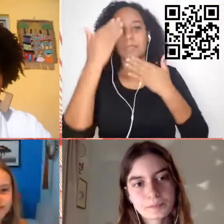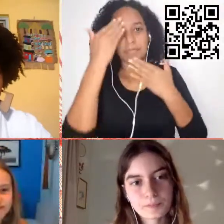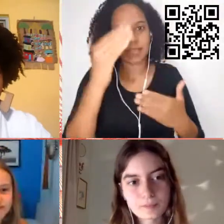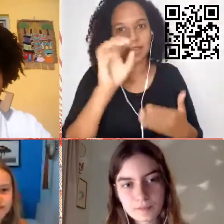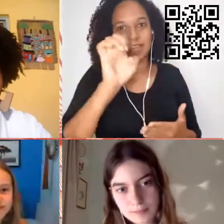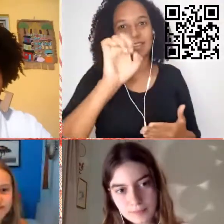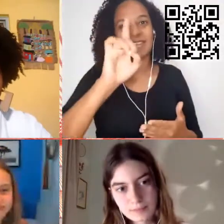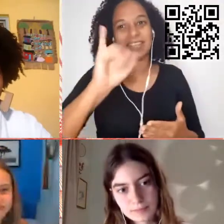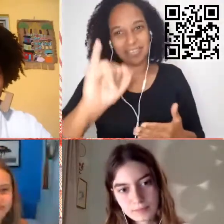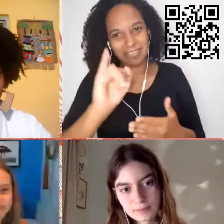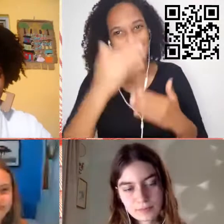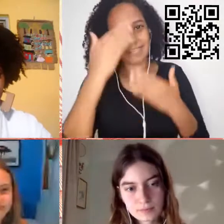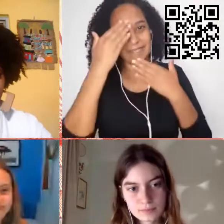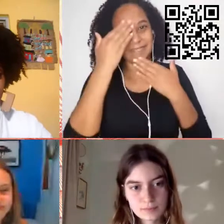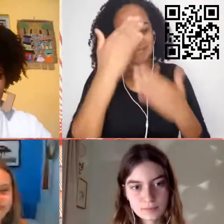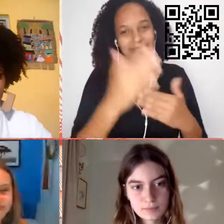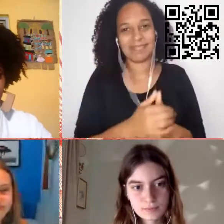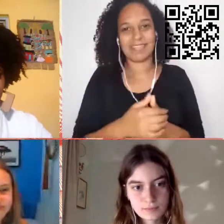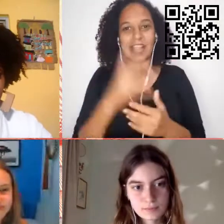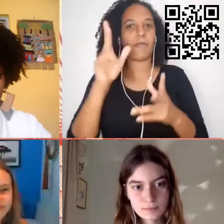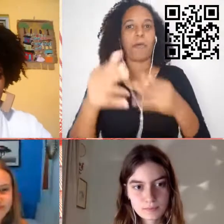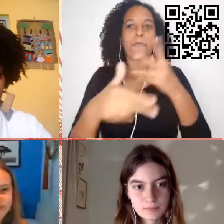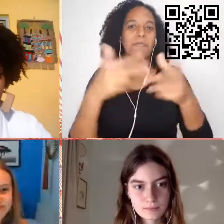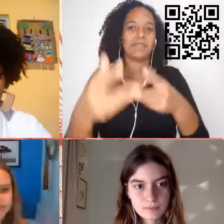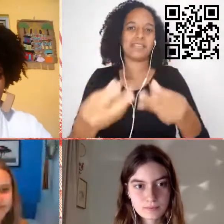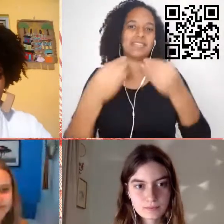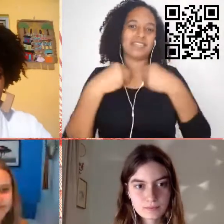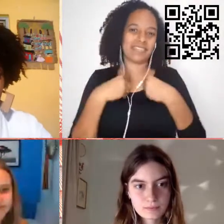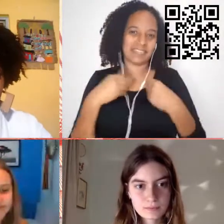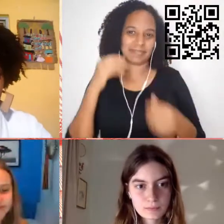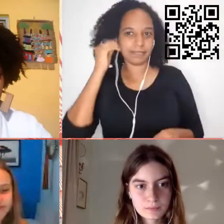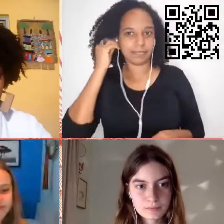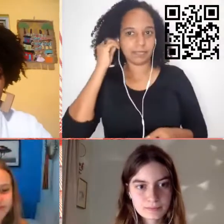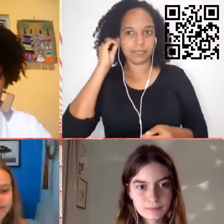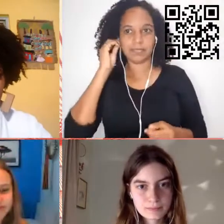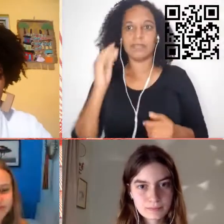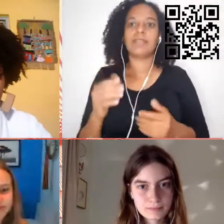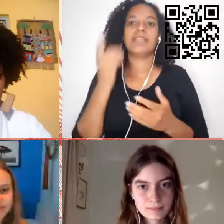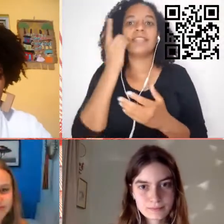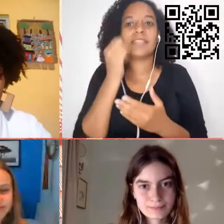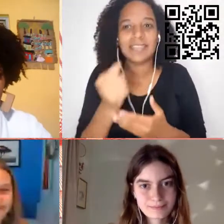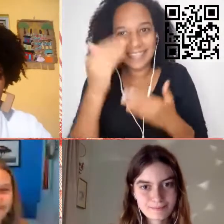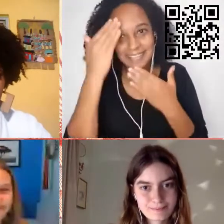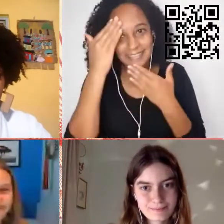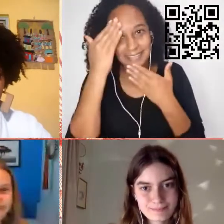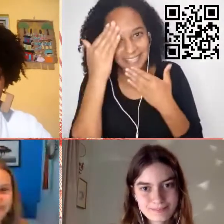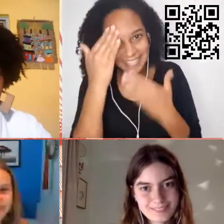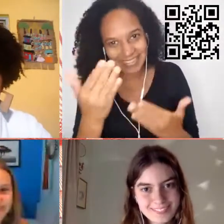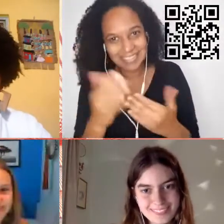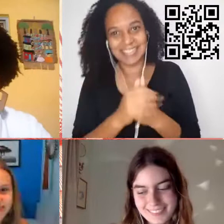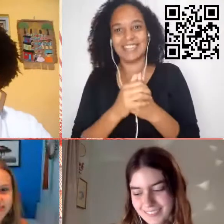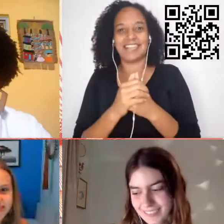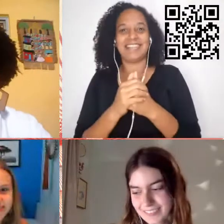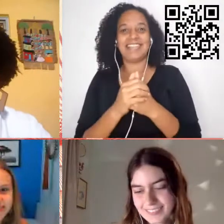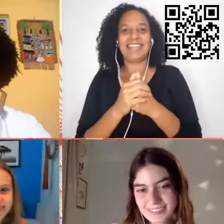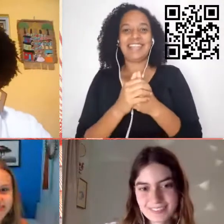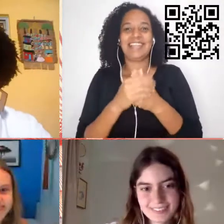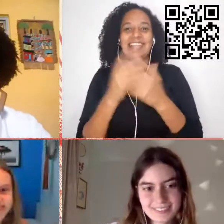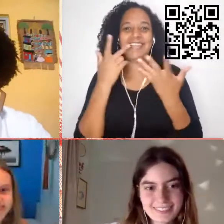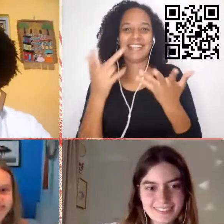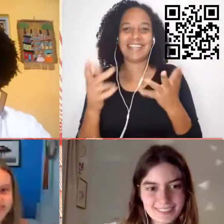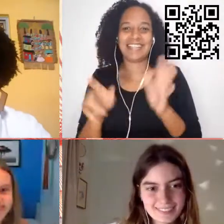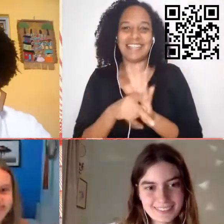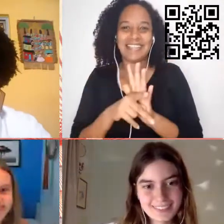Você é um presente mesmo para todos nós. Dani, querida, você é